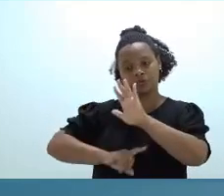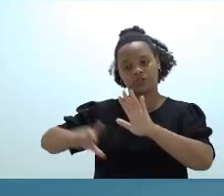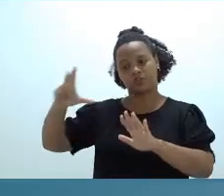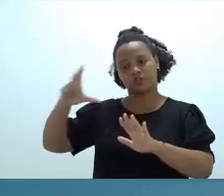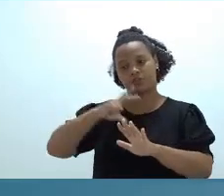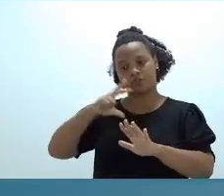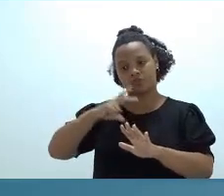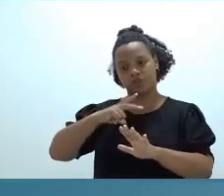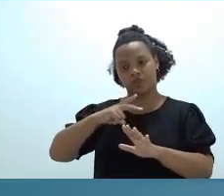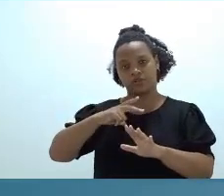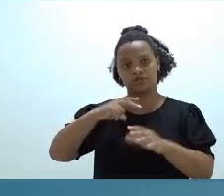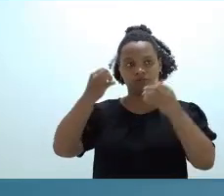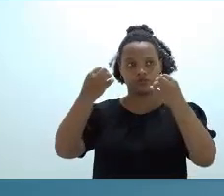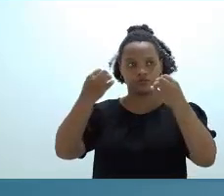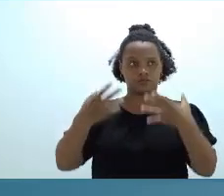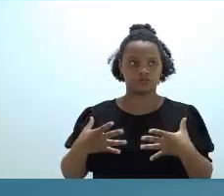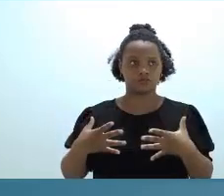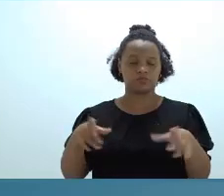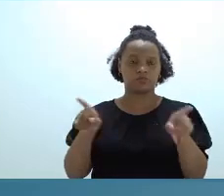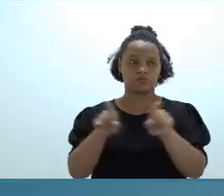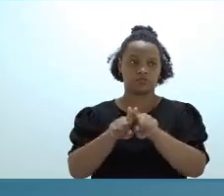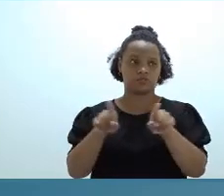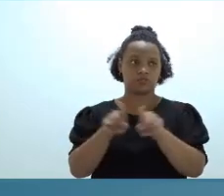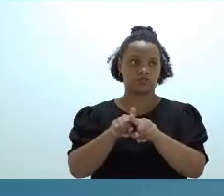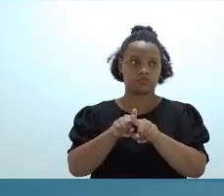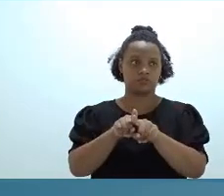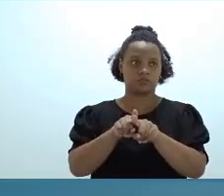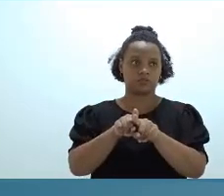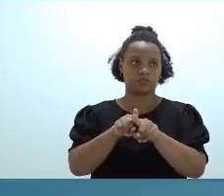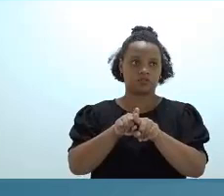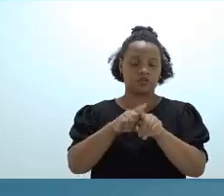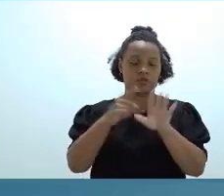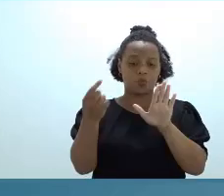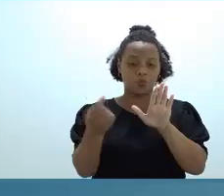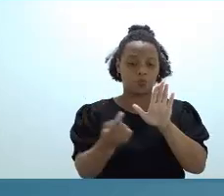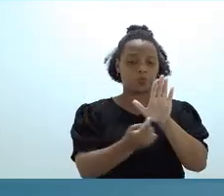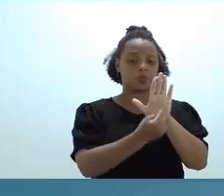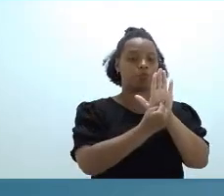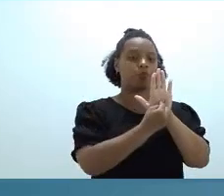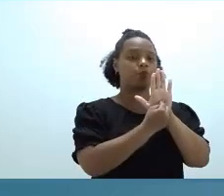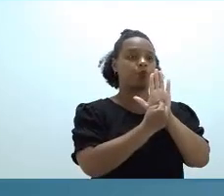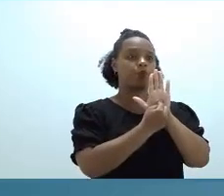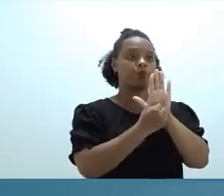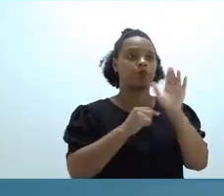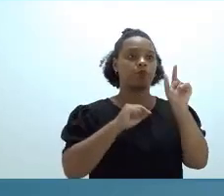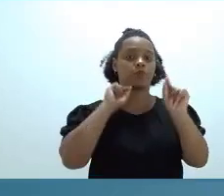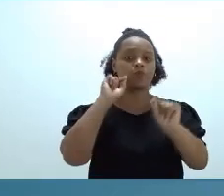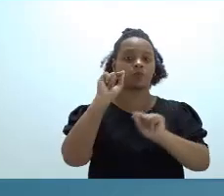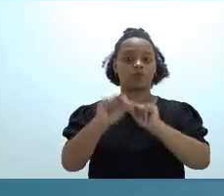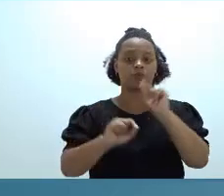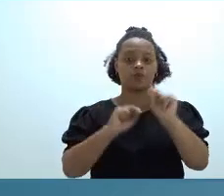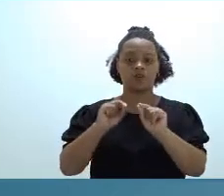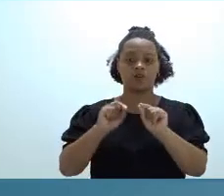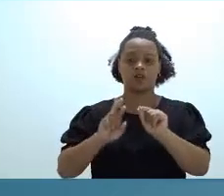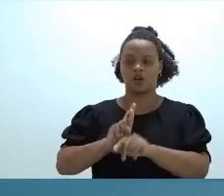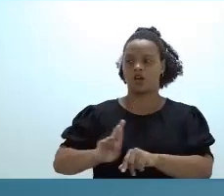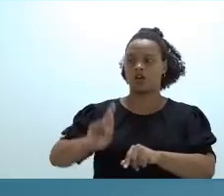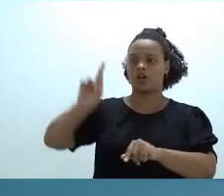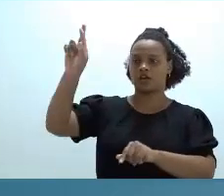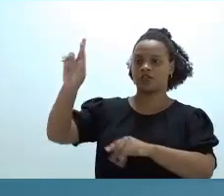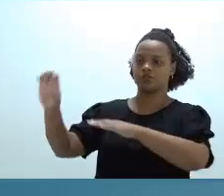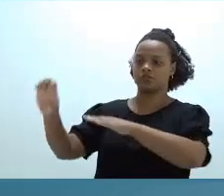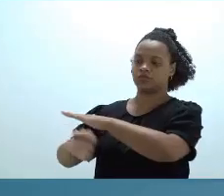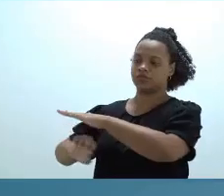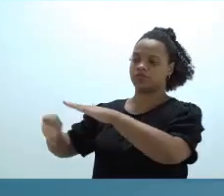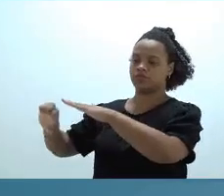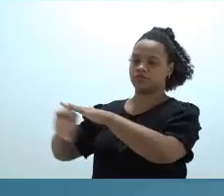eu disse ainda, o âmbito da questão de respeito à responsabilidade civil da empresa